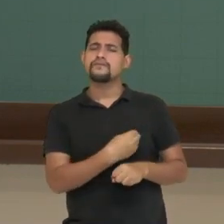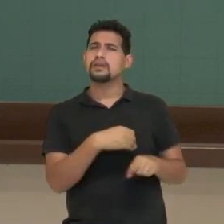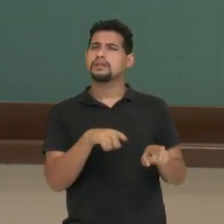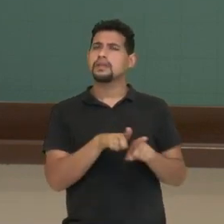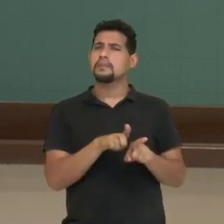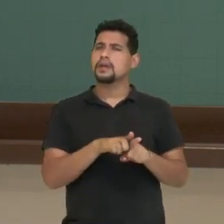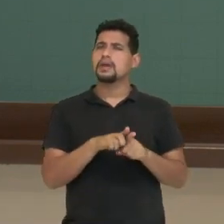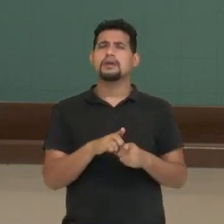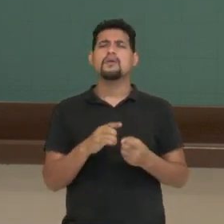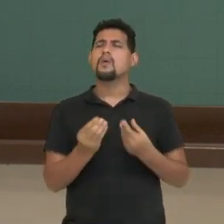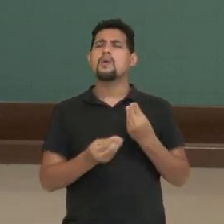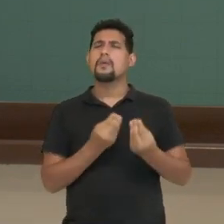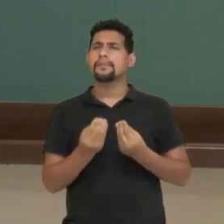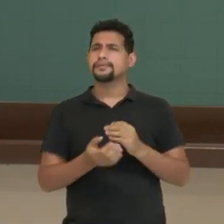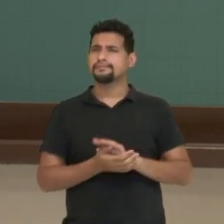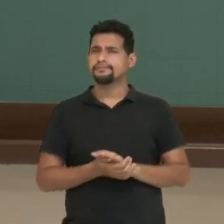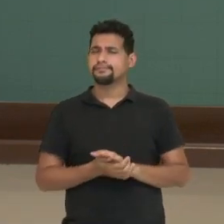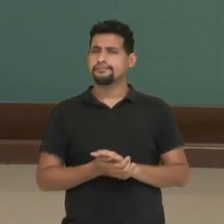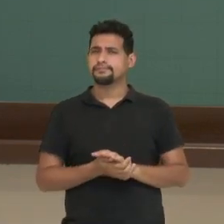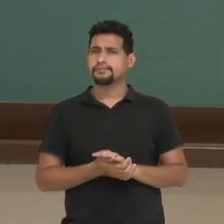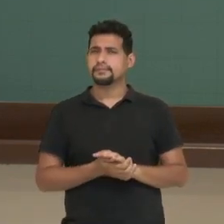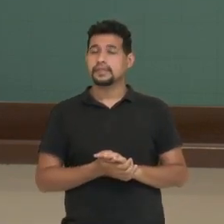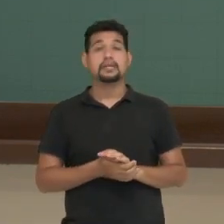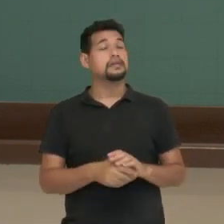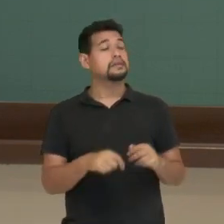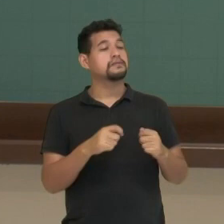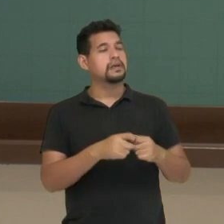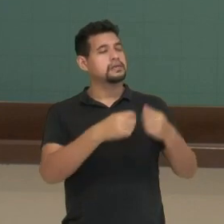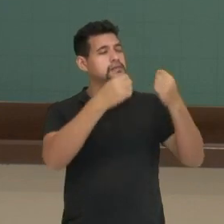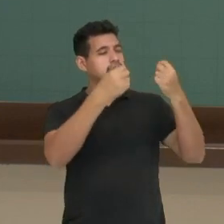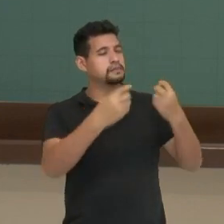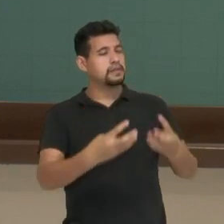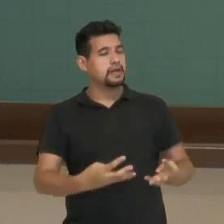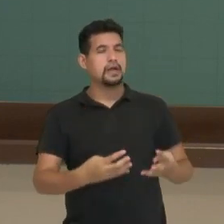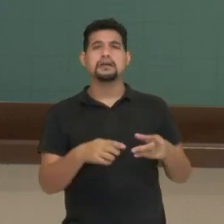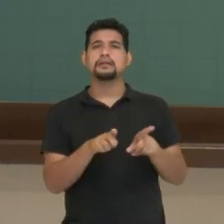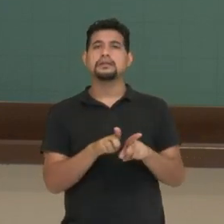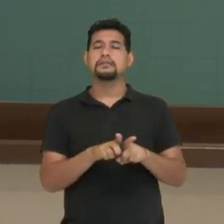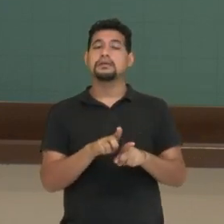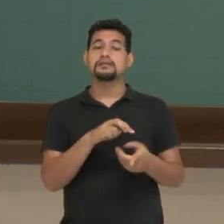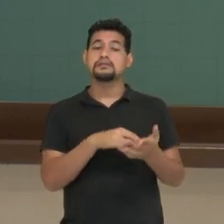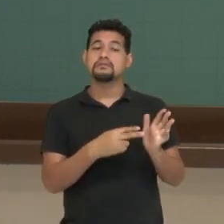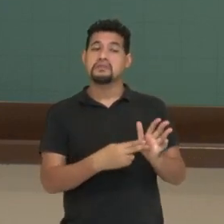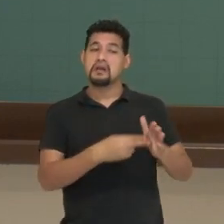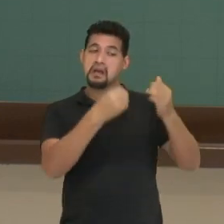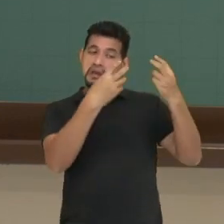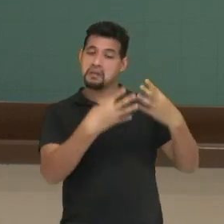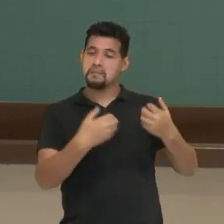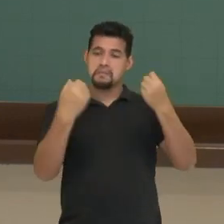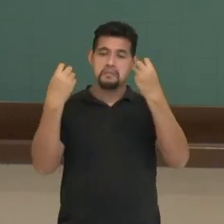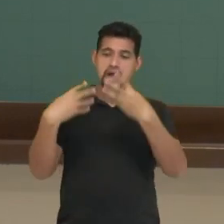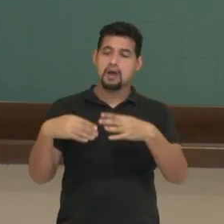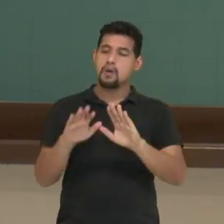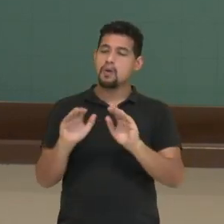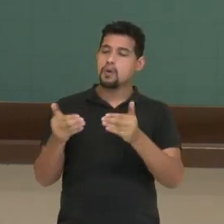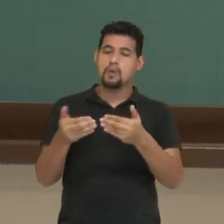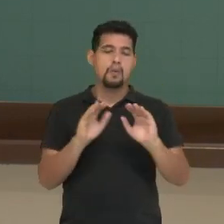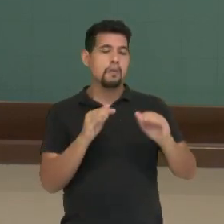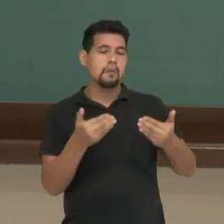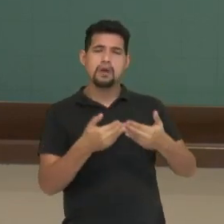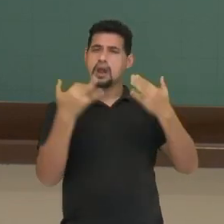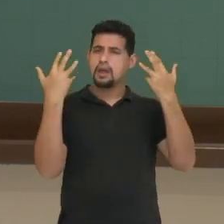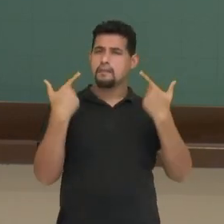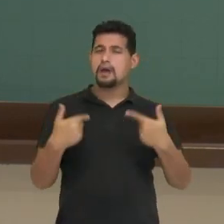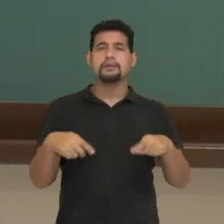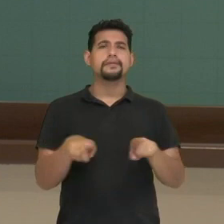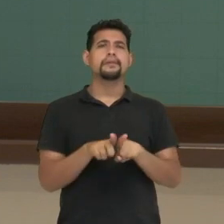seus bebês, né? Isso vai determinar, por exemplo, que essas espécies de animais, esses grupos de animais,